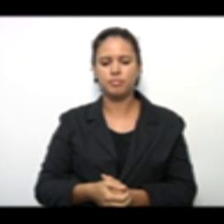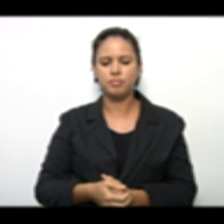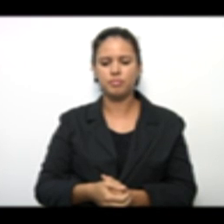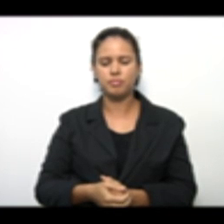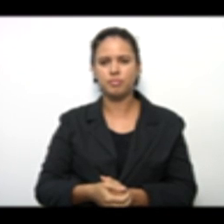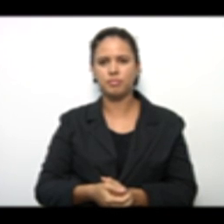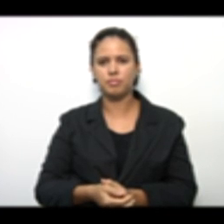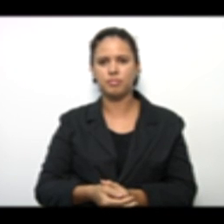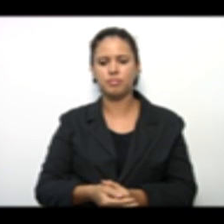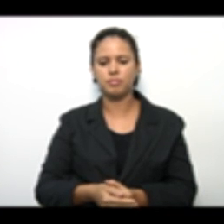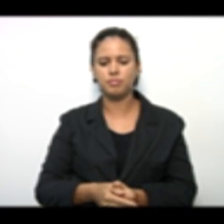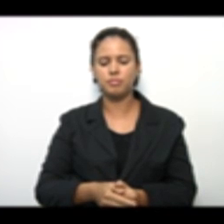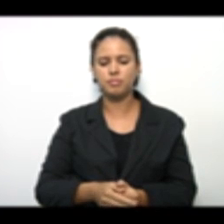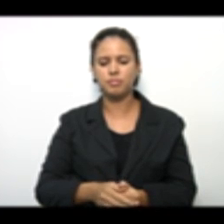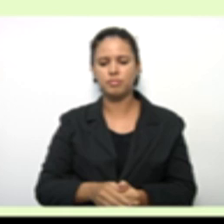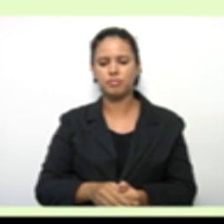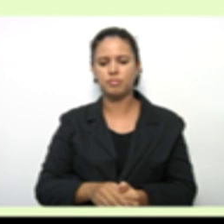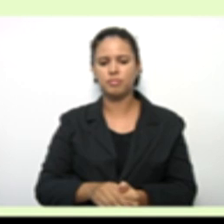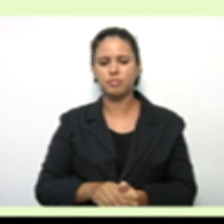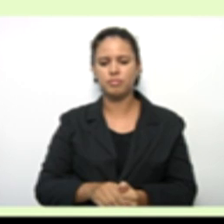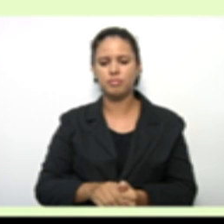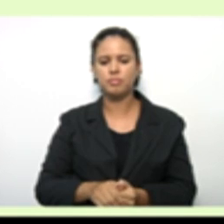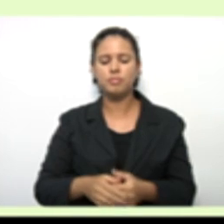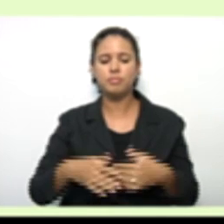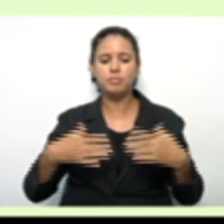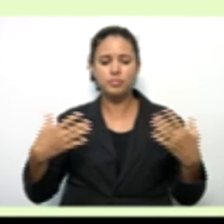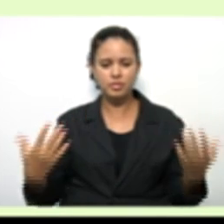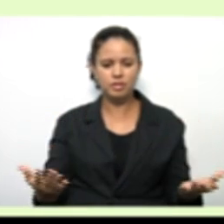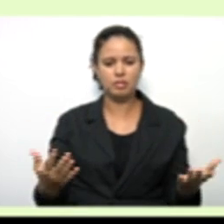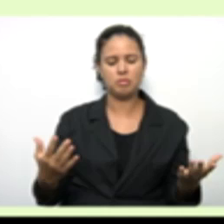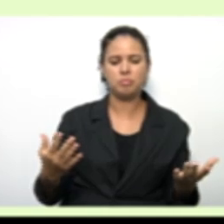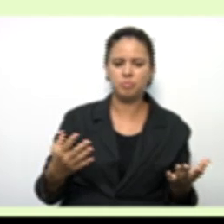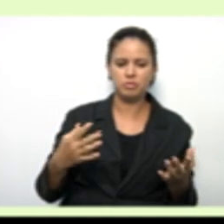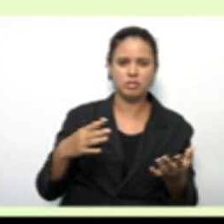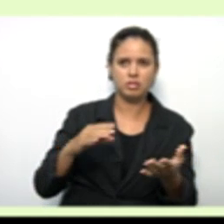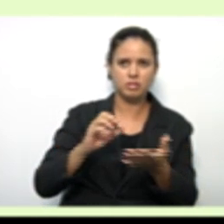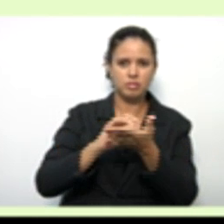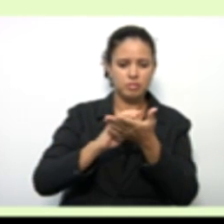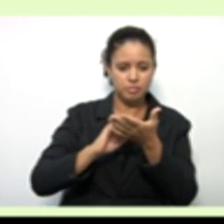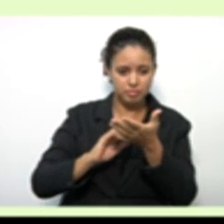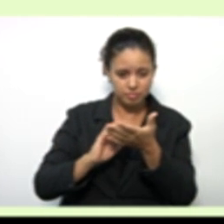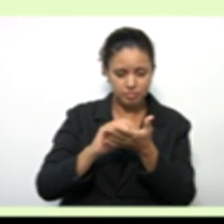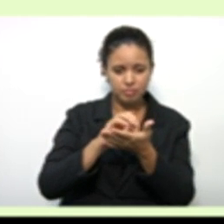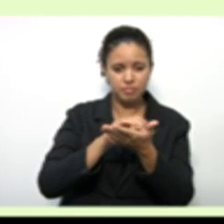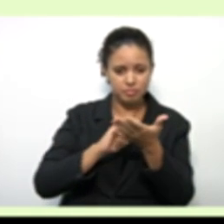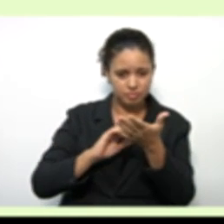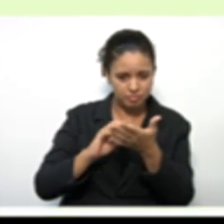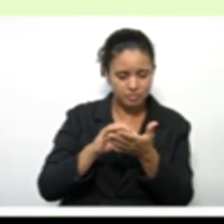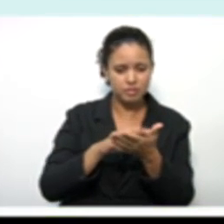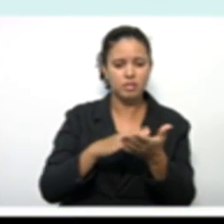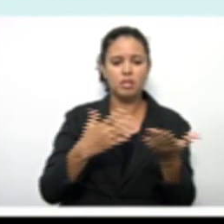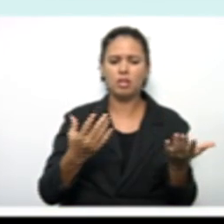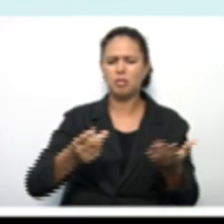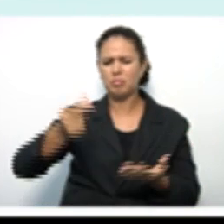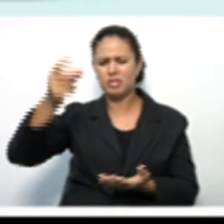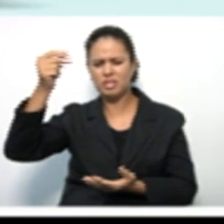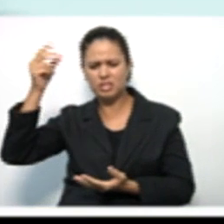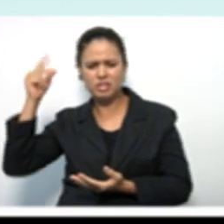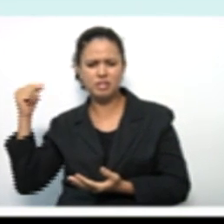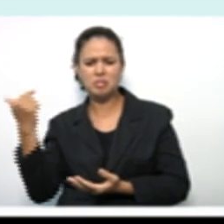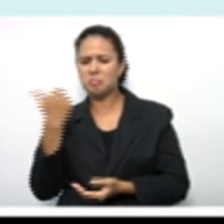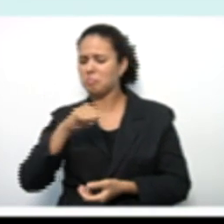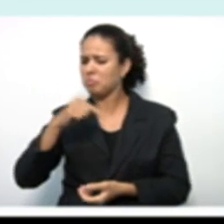Fazer contas é muito mais fácil quando usamos recursos modernos, tecnológicos, mas nem sempre foi assim. No início